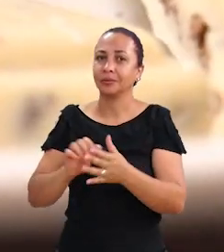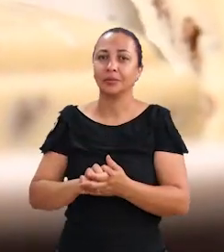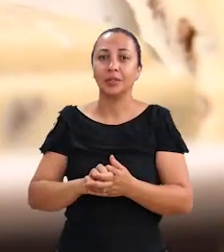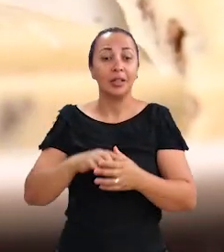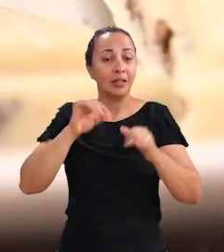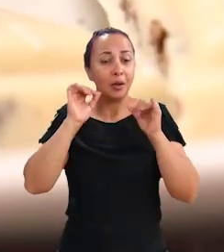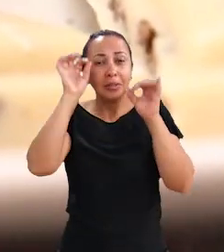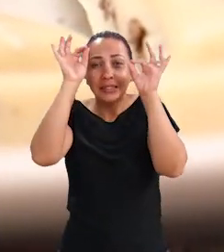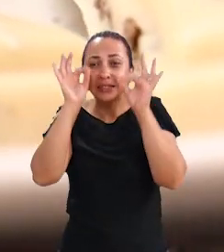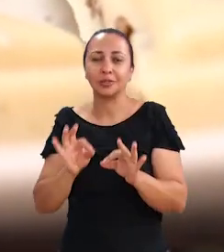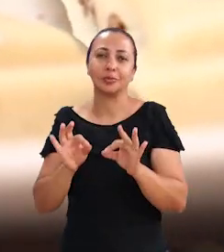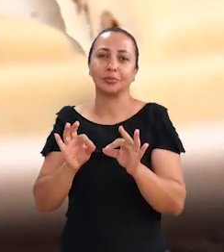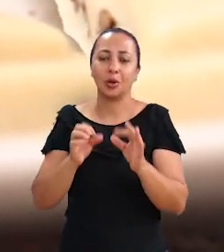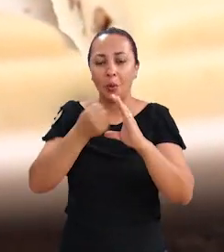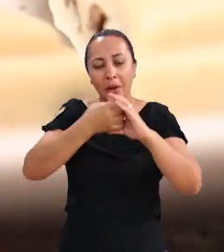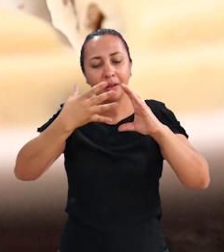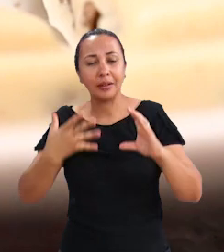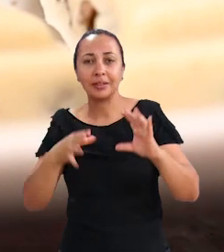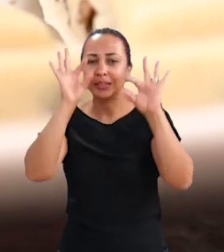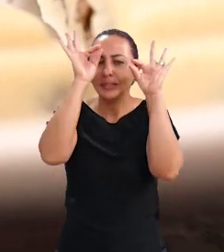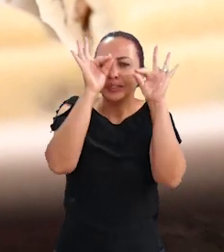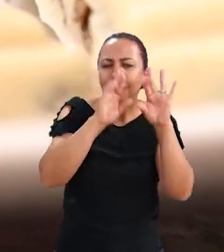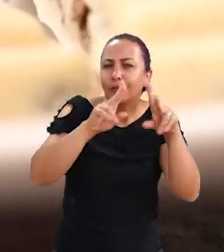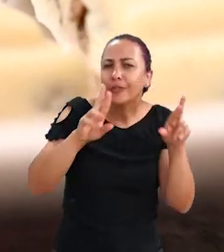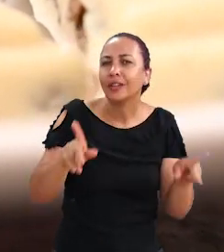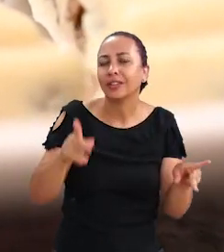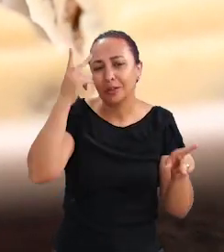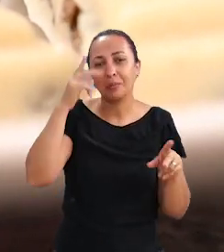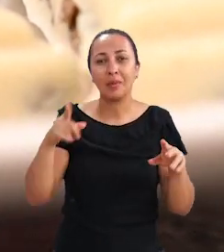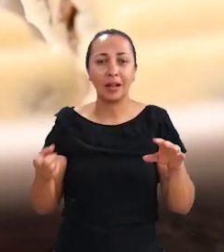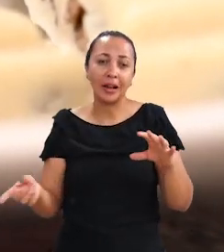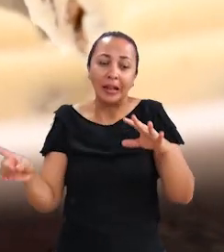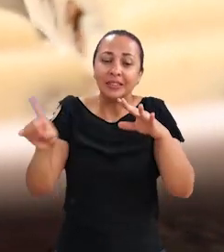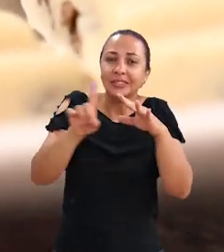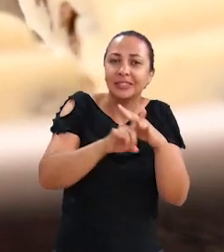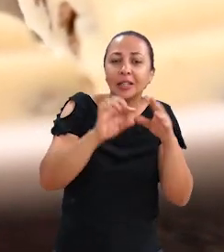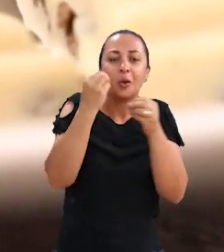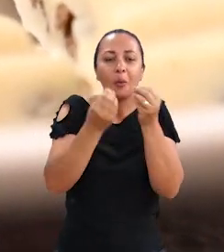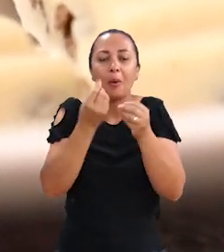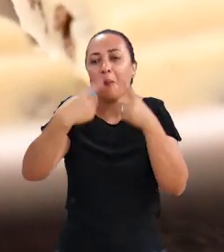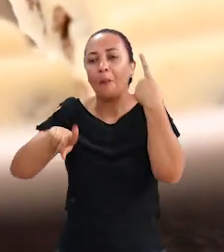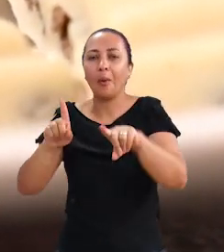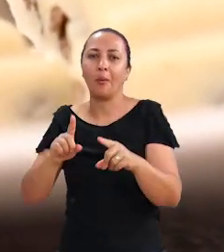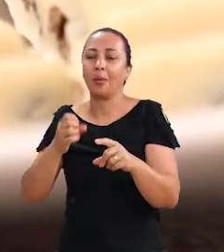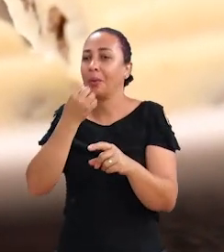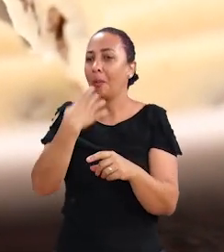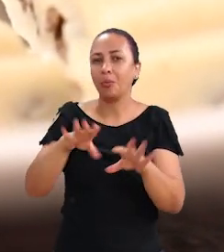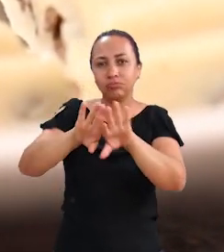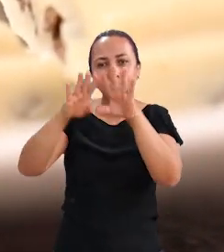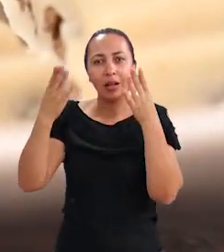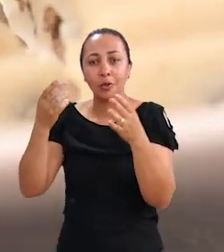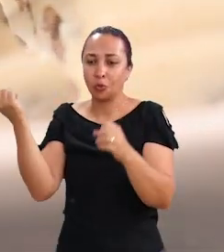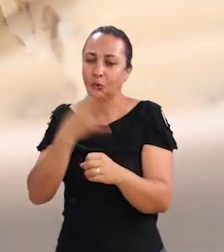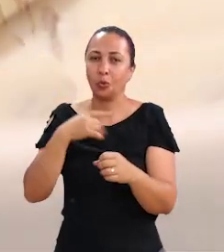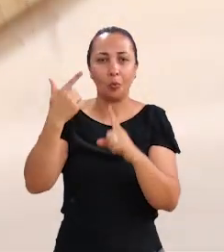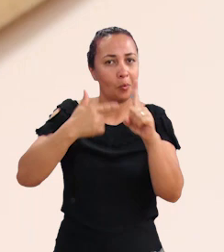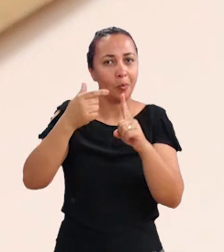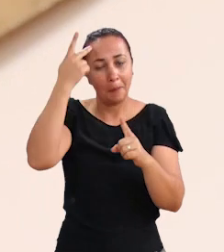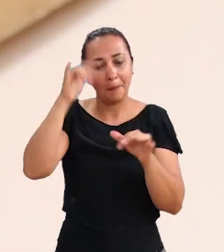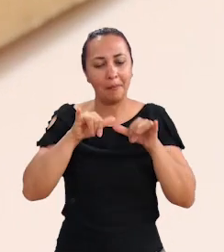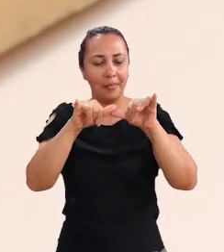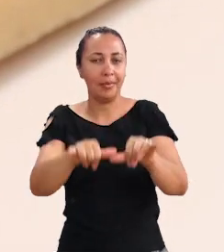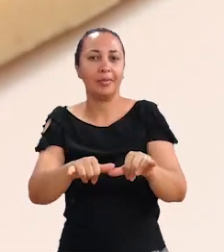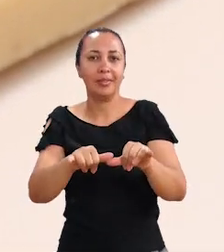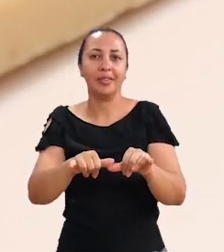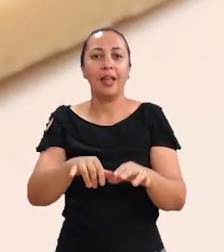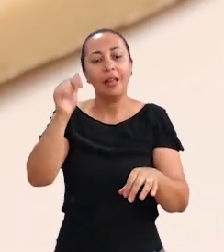Exatamente, o olhar para isso é o olhar para fazer um chocolate diferenciado do mercado, né?